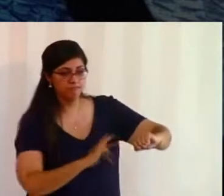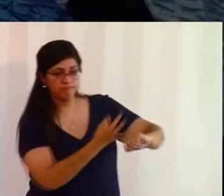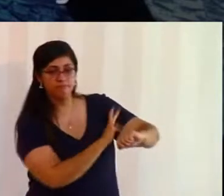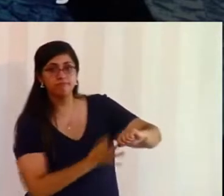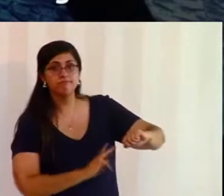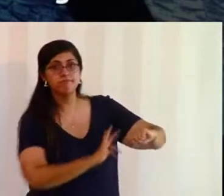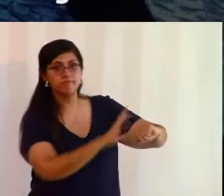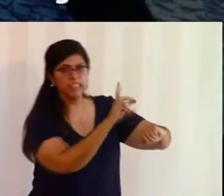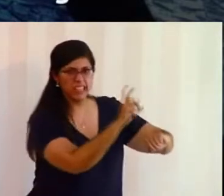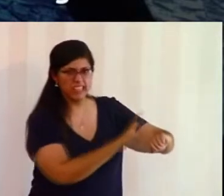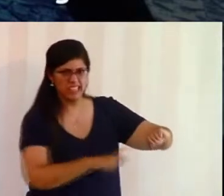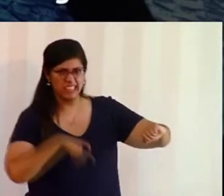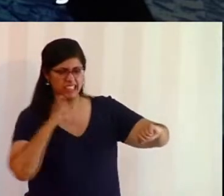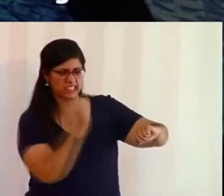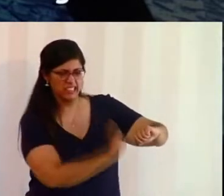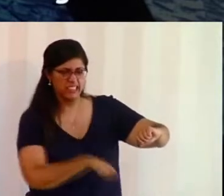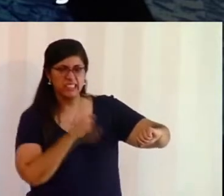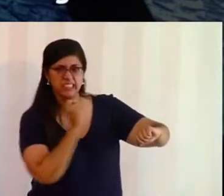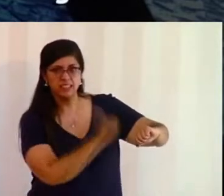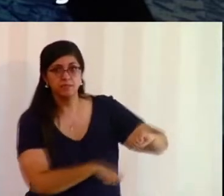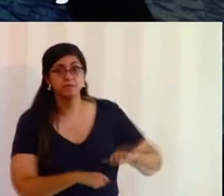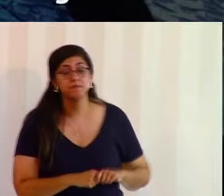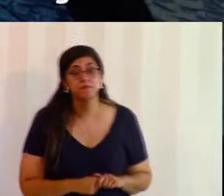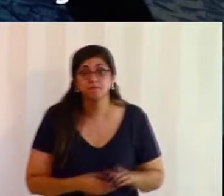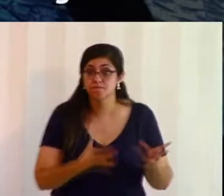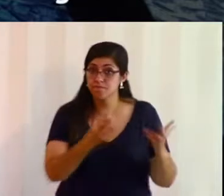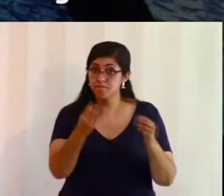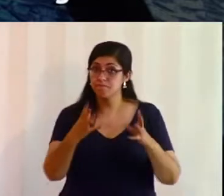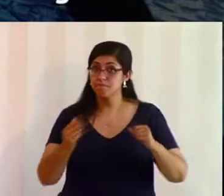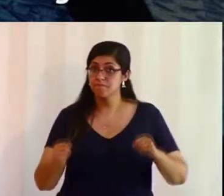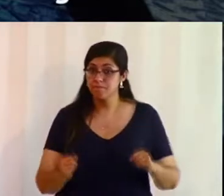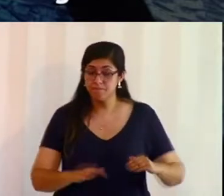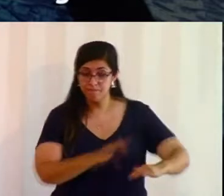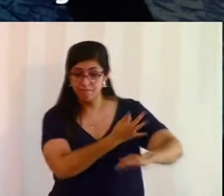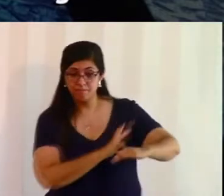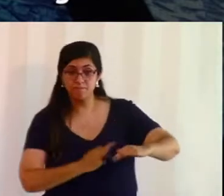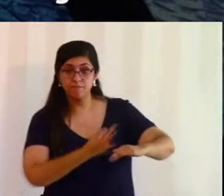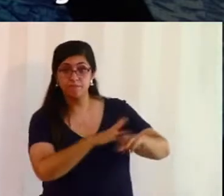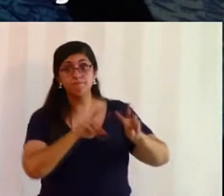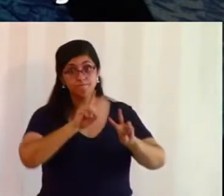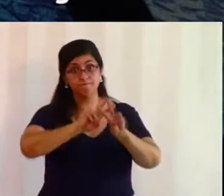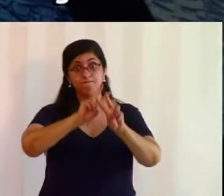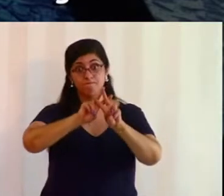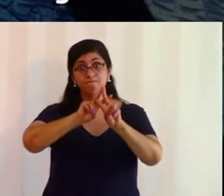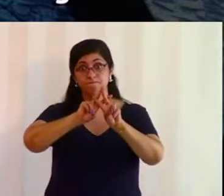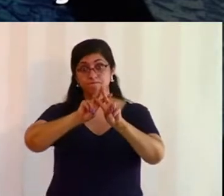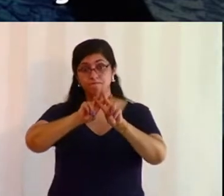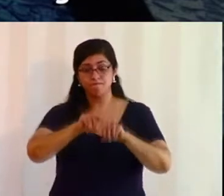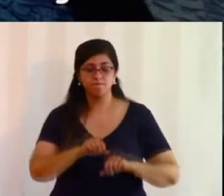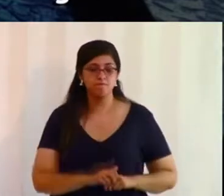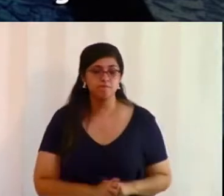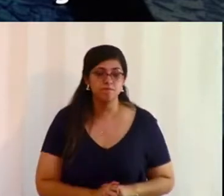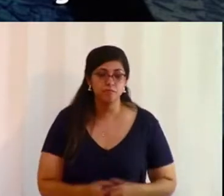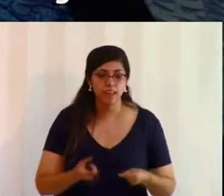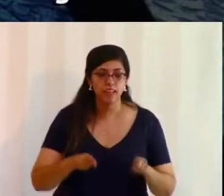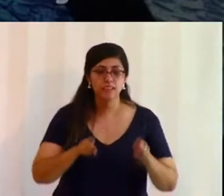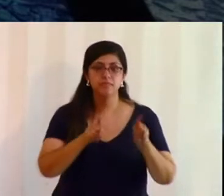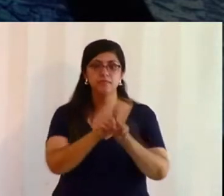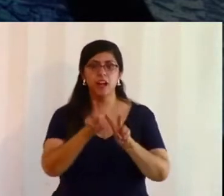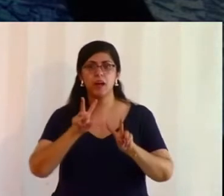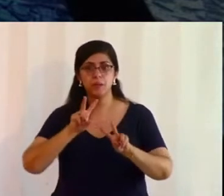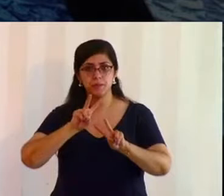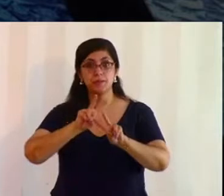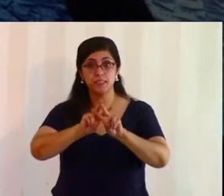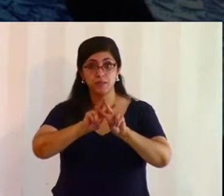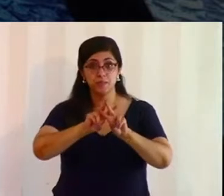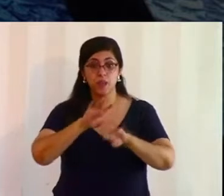varas. E depois de lhes darem muitos açoites, os lançaram no cárcere, ordenando ao carcereiro que os